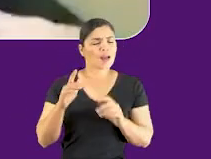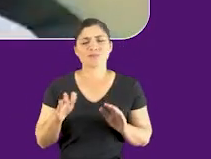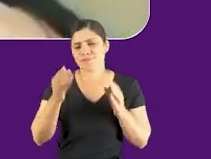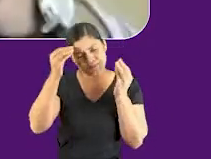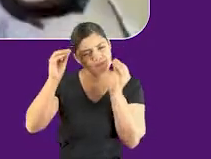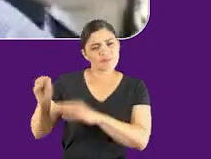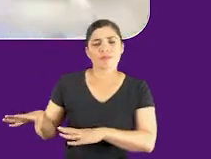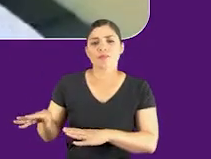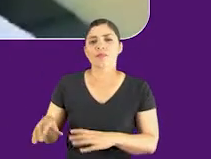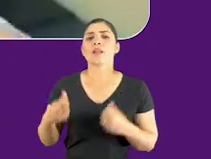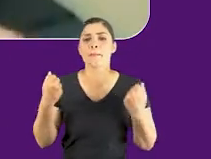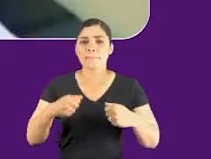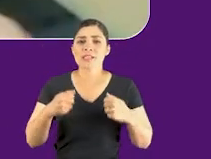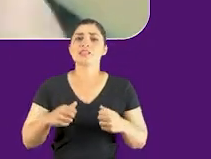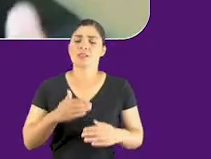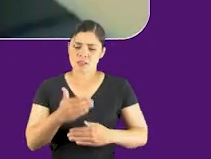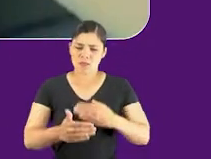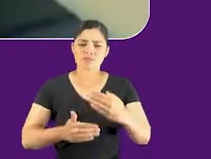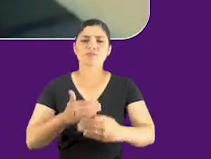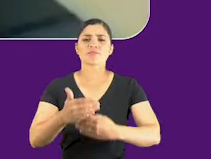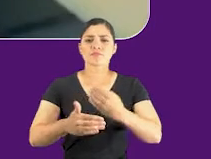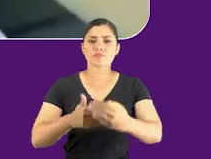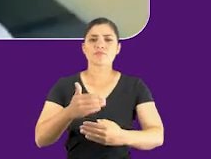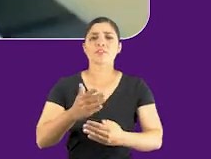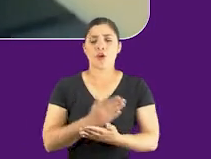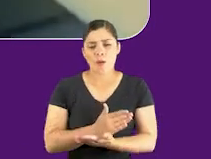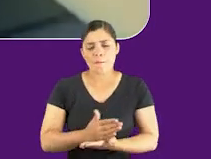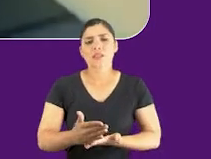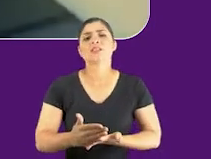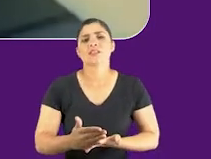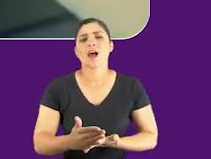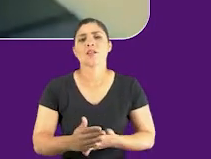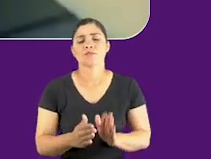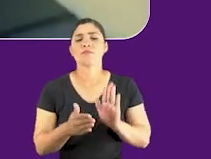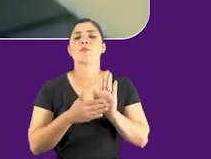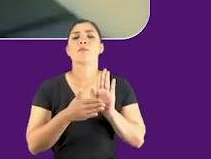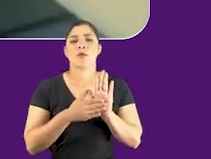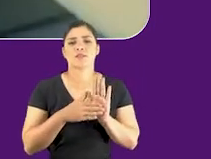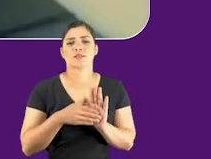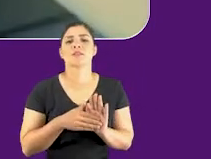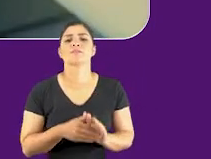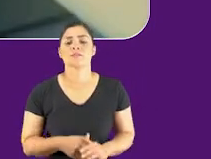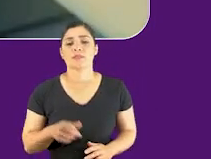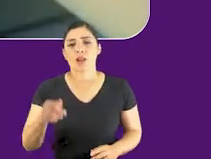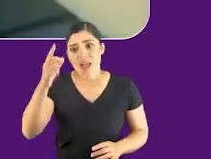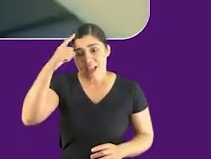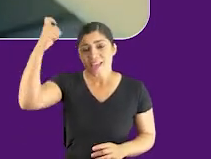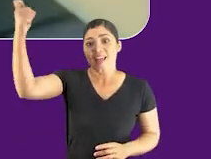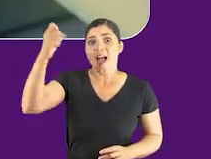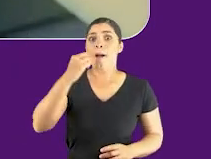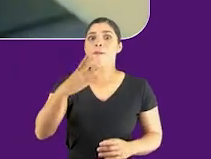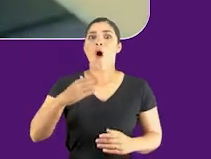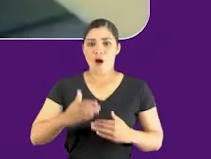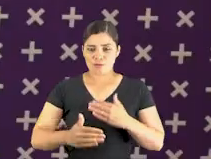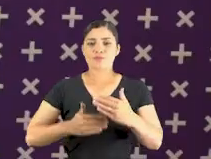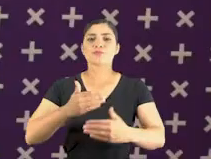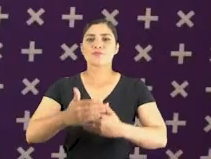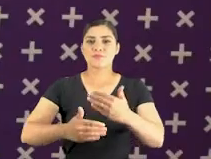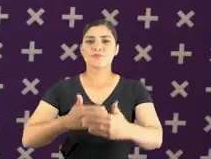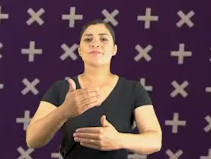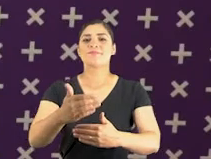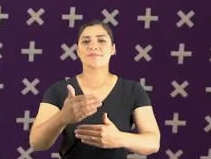riscos etc para que somente as boas ideias vão adiante se converta num num